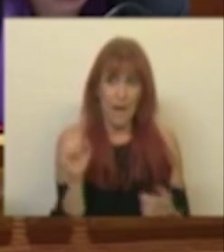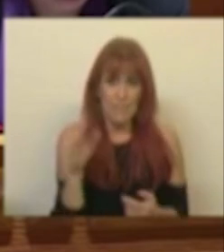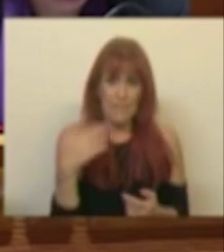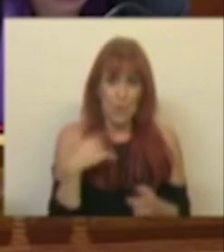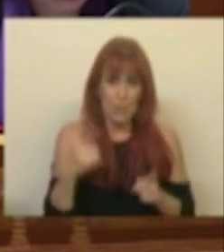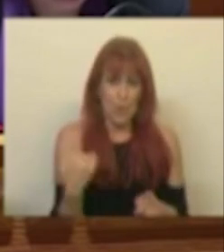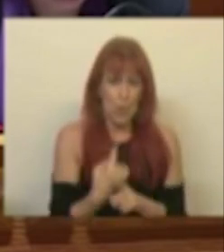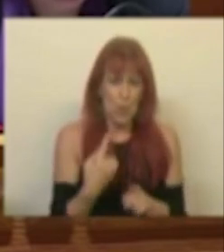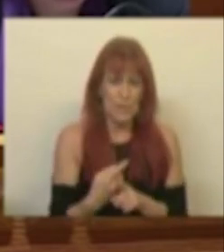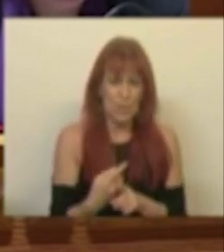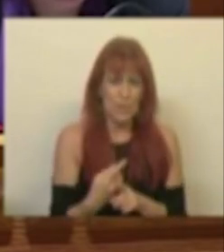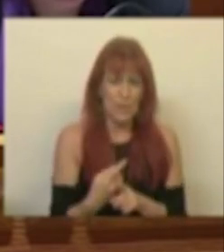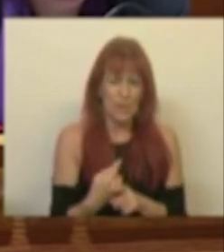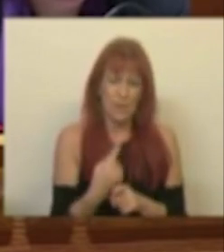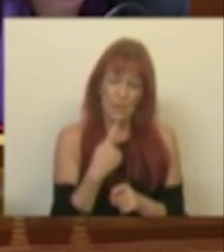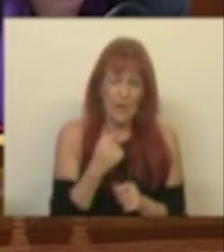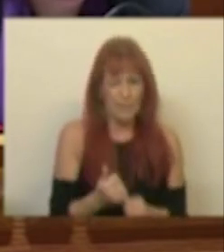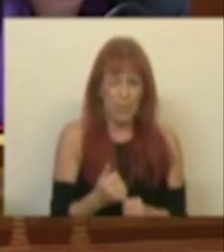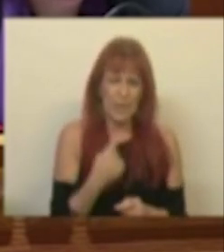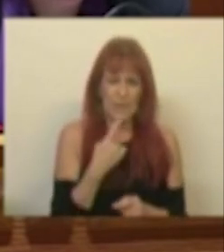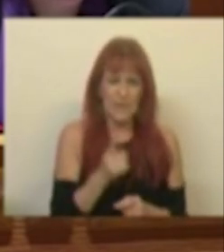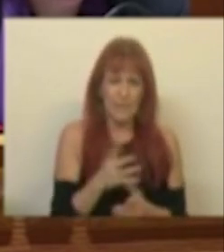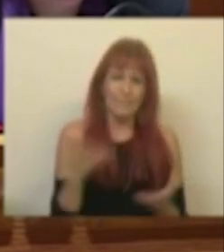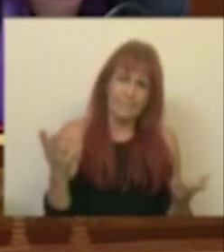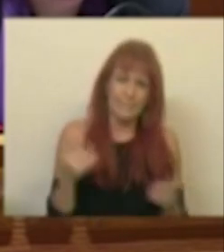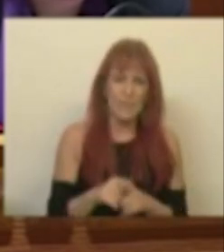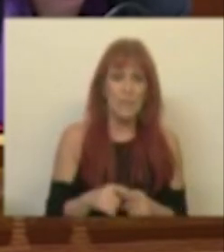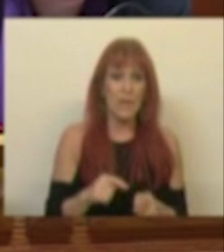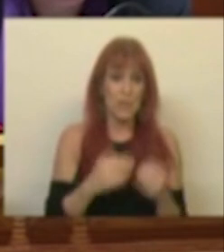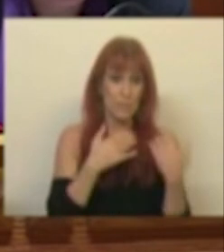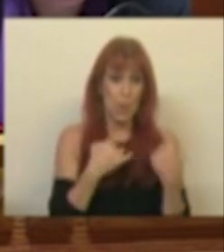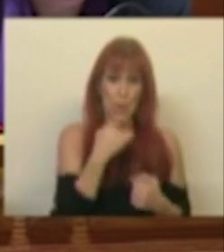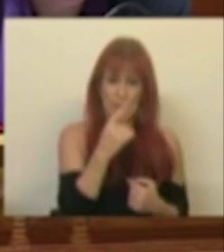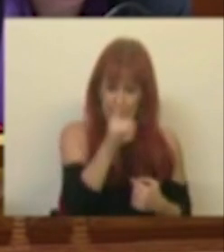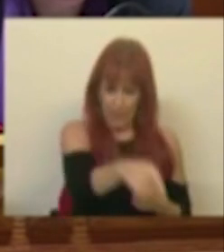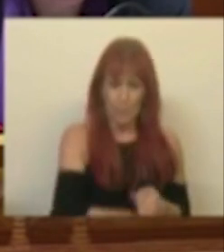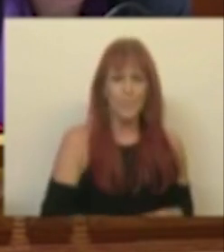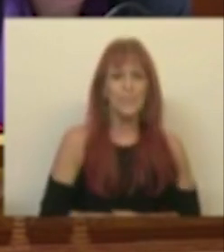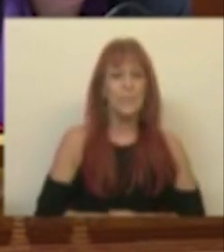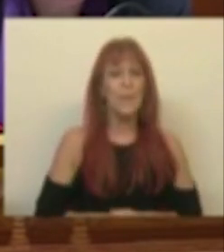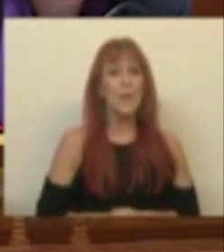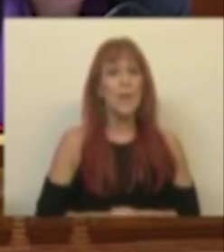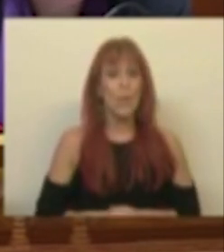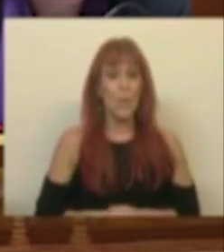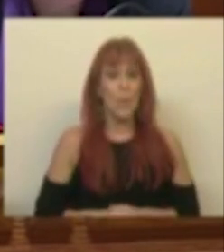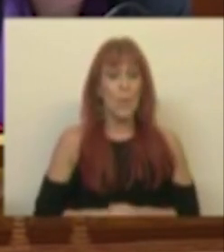vou começar por uma coisa que é impopular dizer, mas que tenho a responsabilidade de dizer.